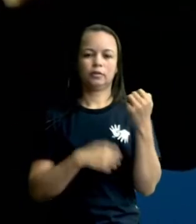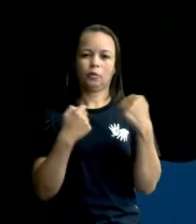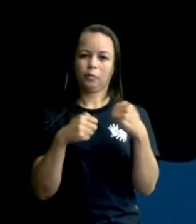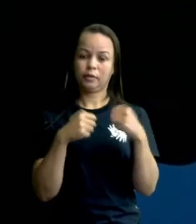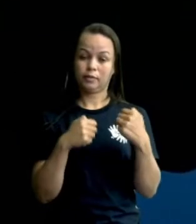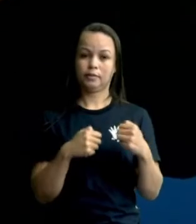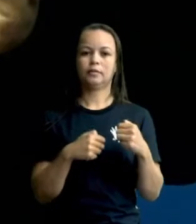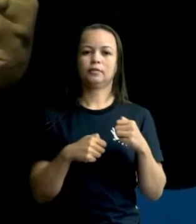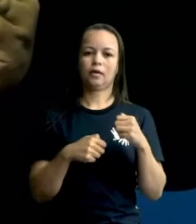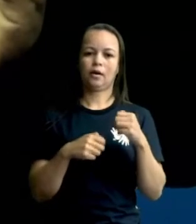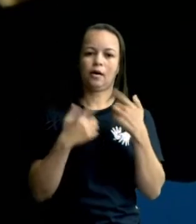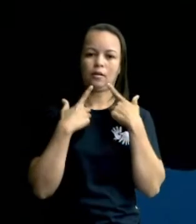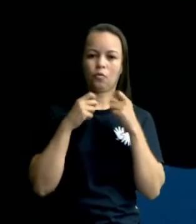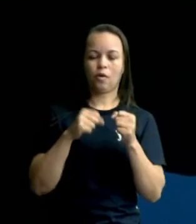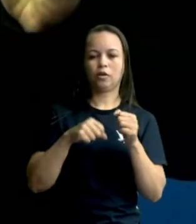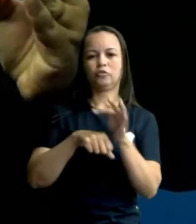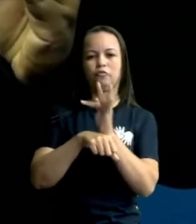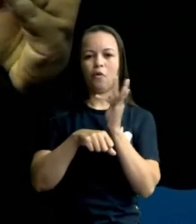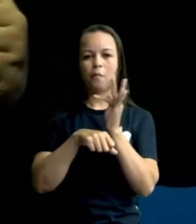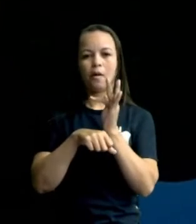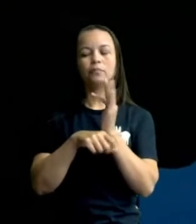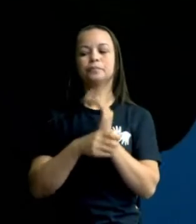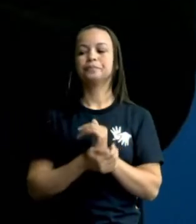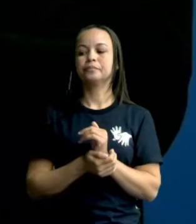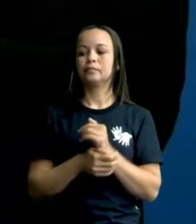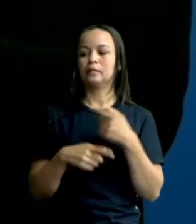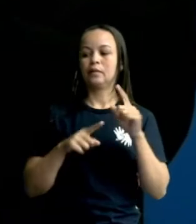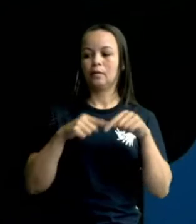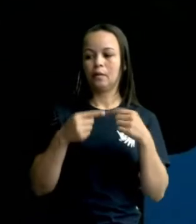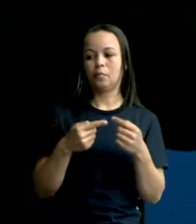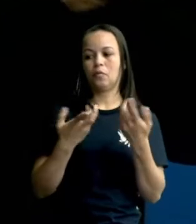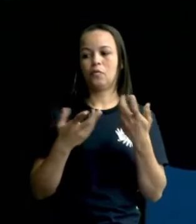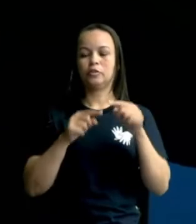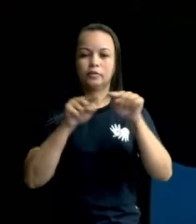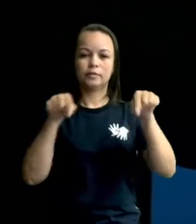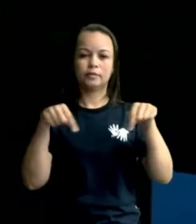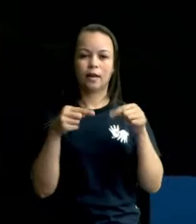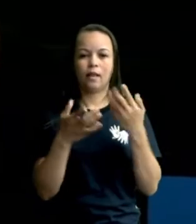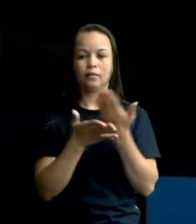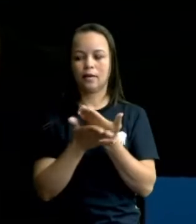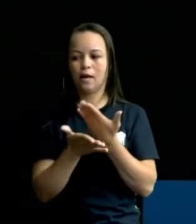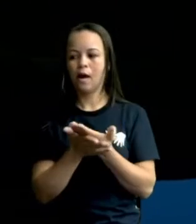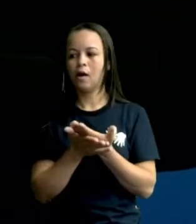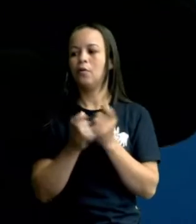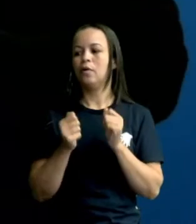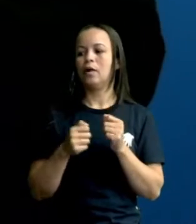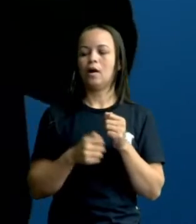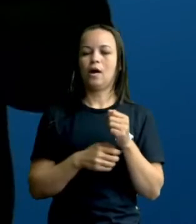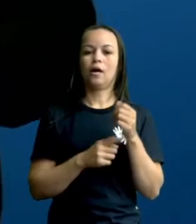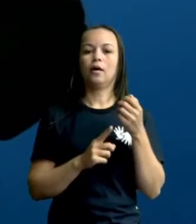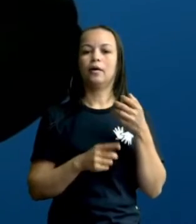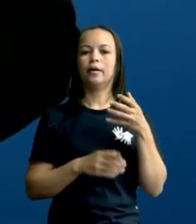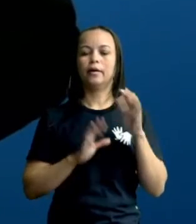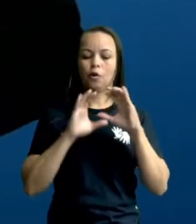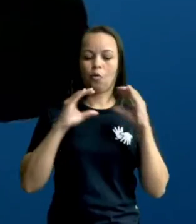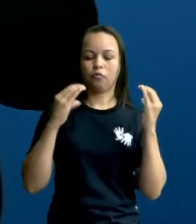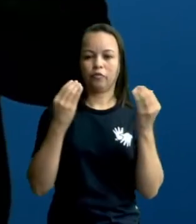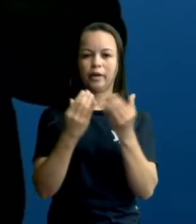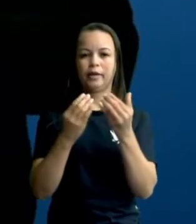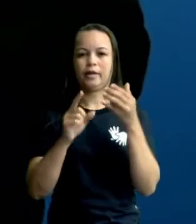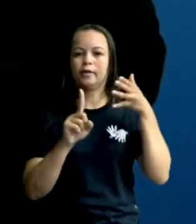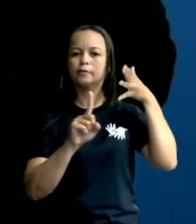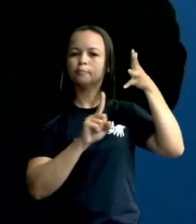Depois, em sala de aulas, conferências, palestras e seminários, tá bom? Todos esses